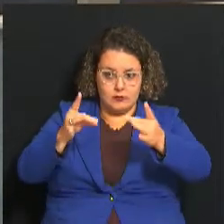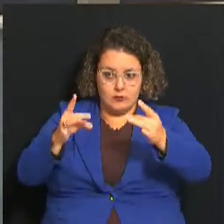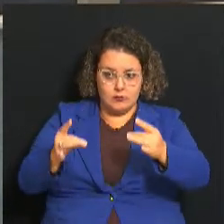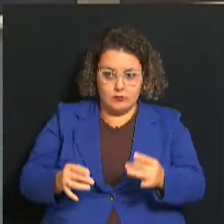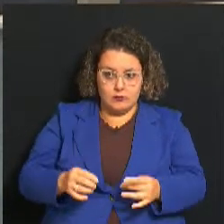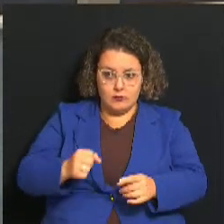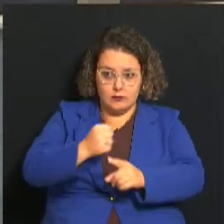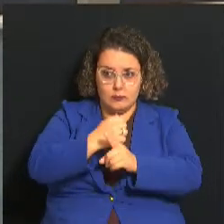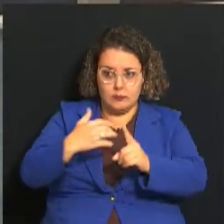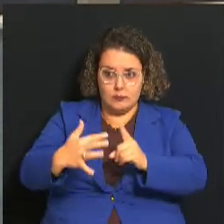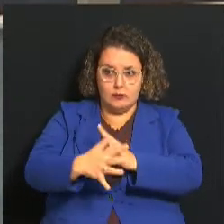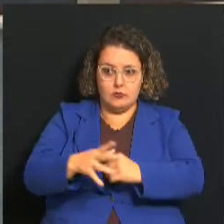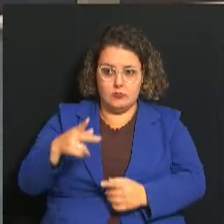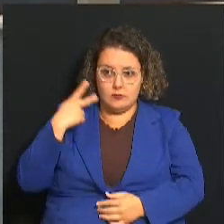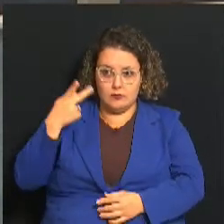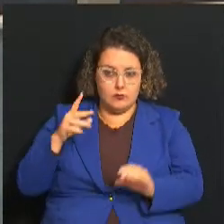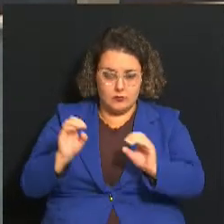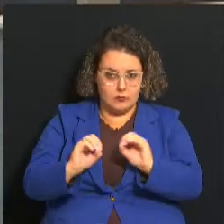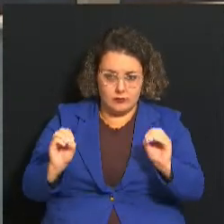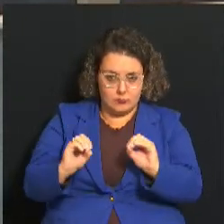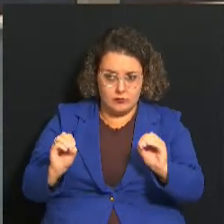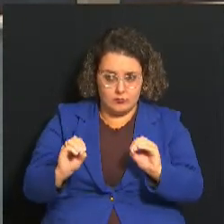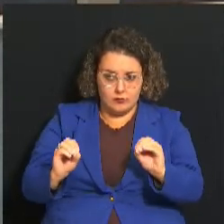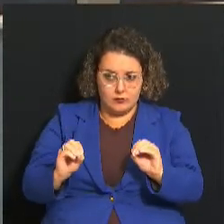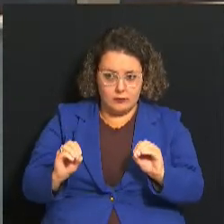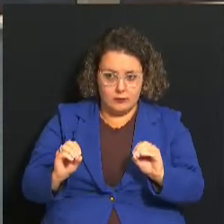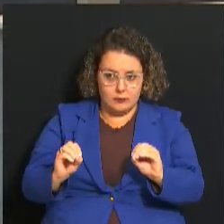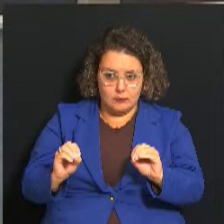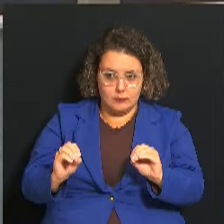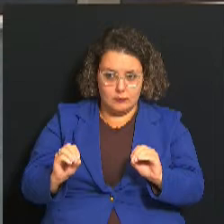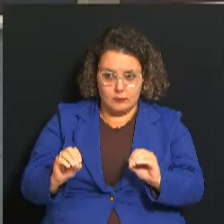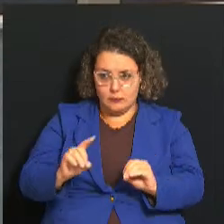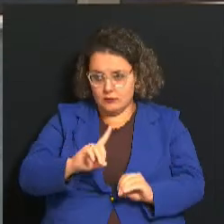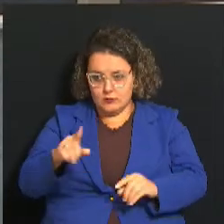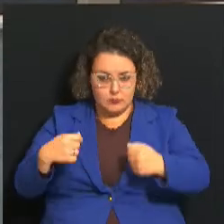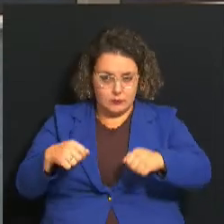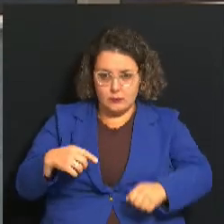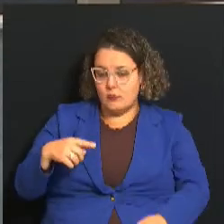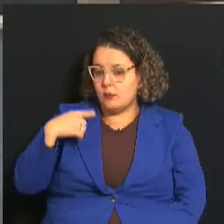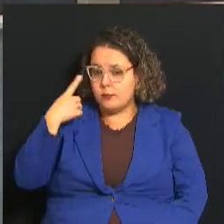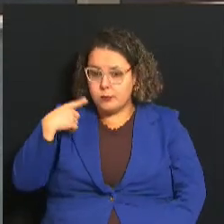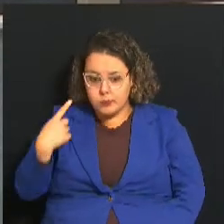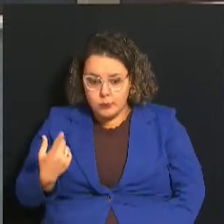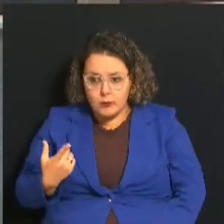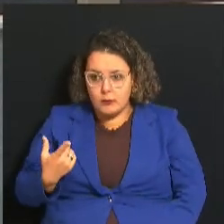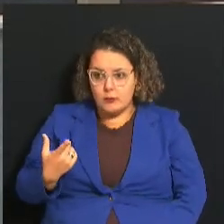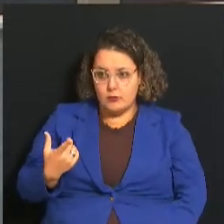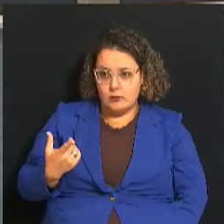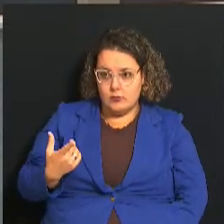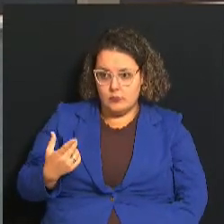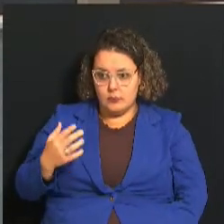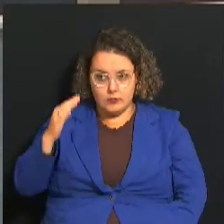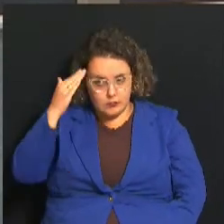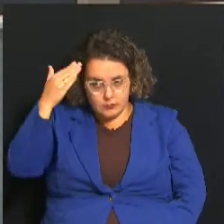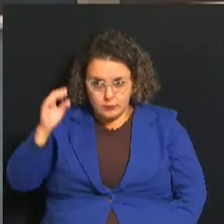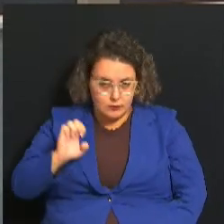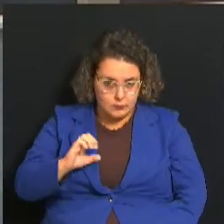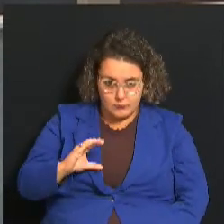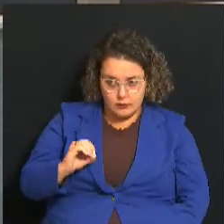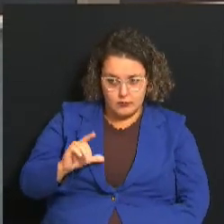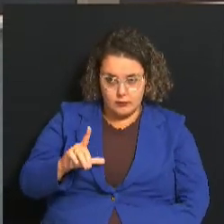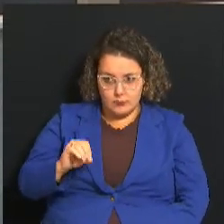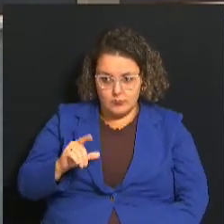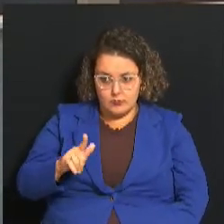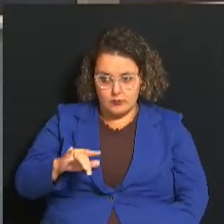e para os vereadores é zero. O cara não precisa ser advogado, não precisa entender de ecologia, de nada. Não